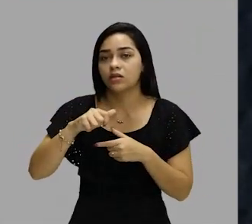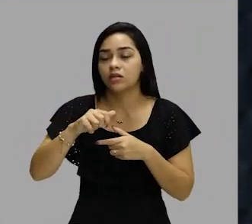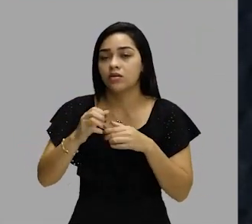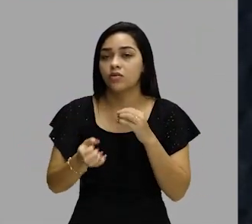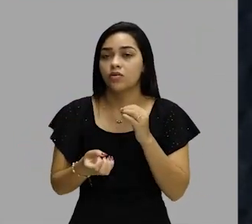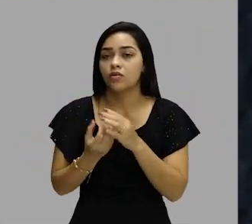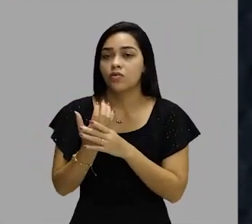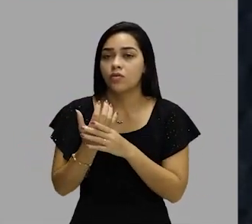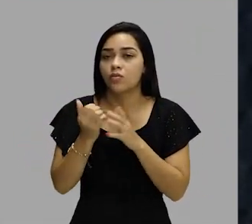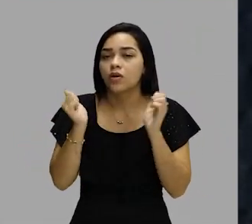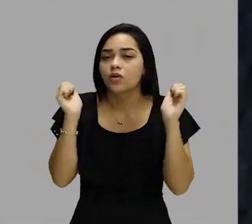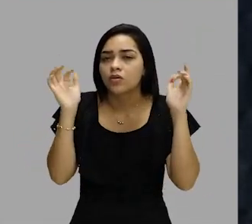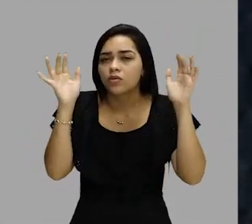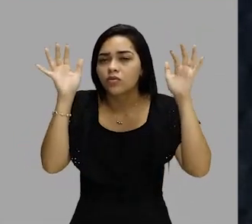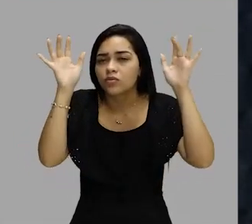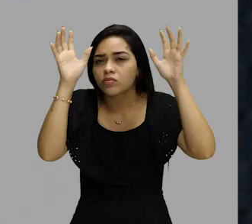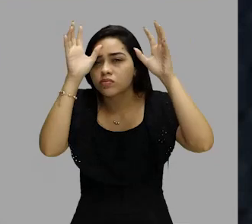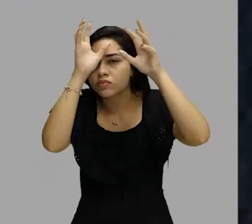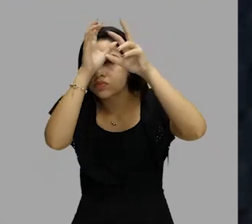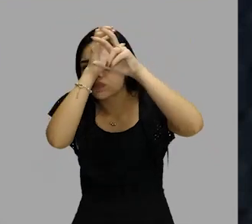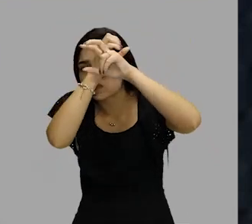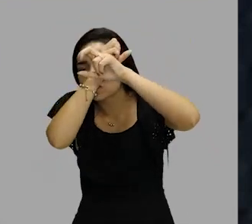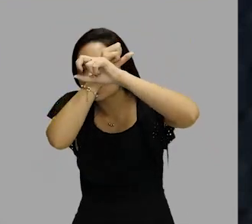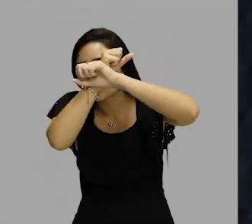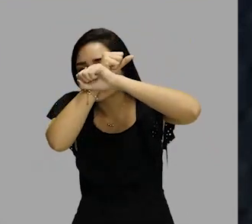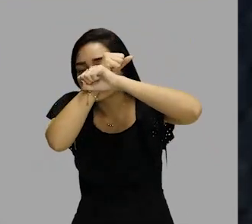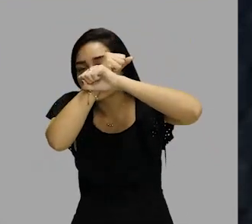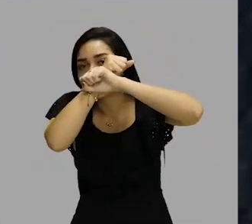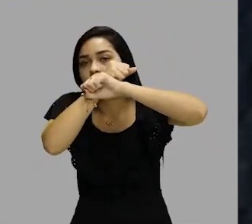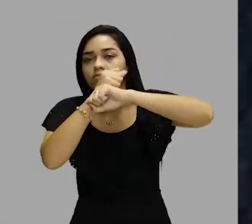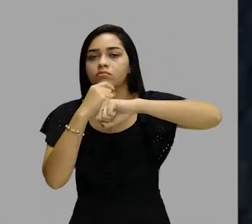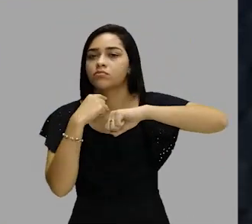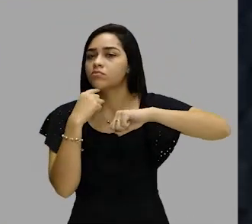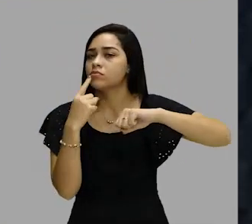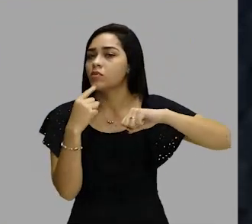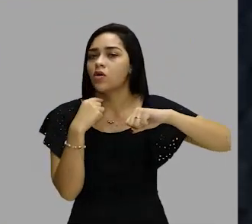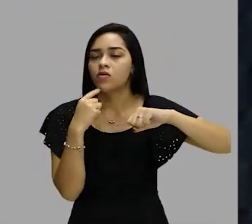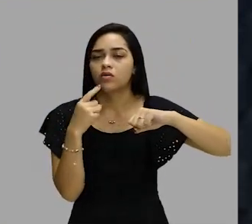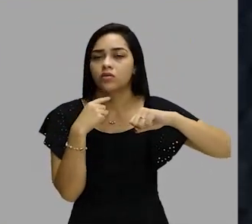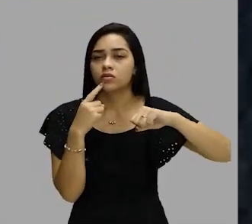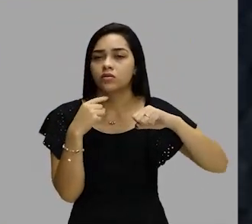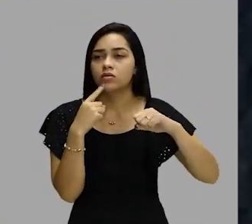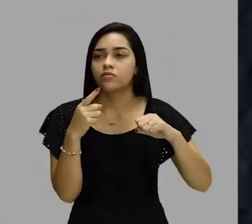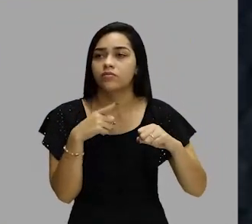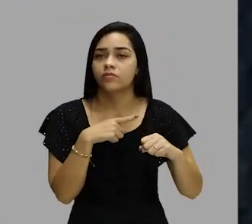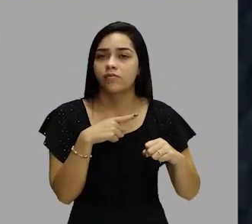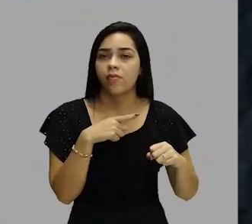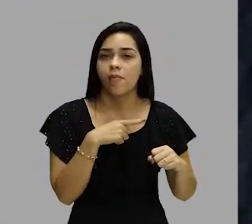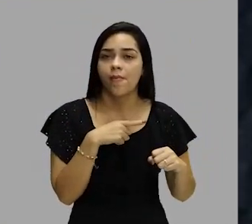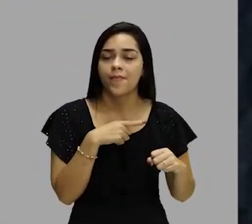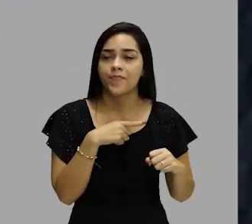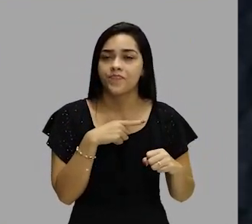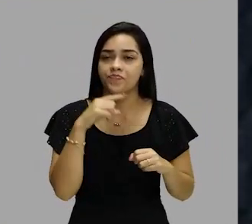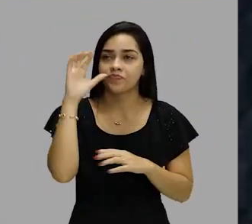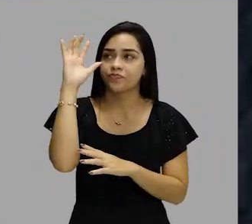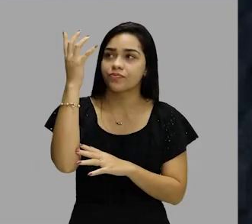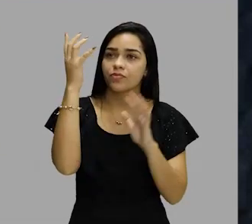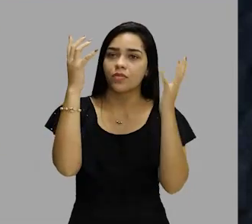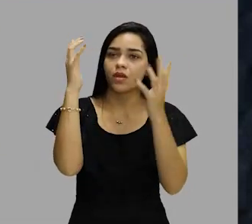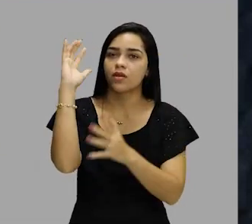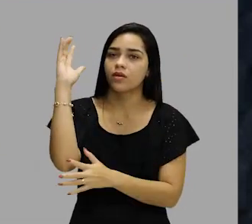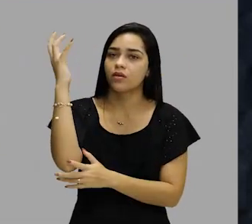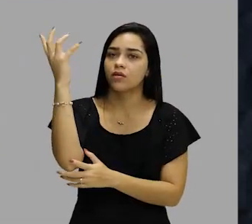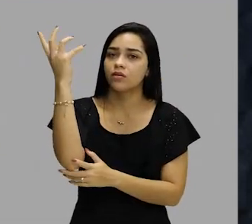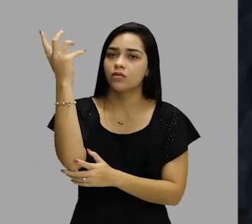uma grande sombra. A luz solar ela não conseguiu chegar até os vegetais e os